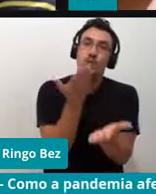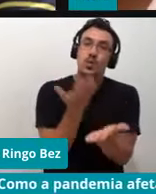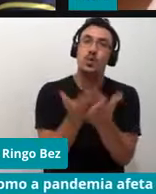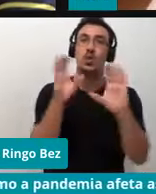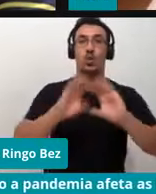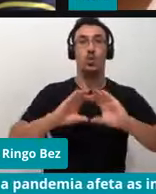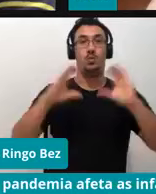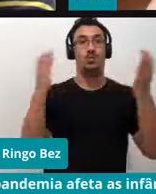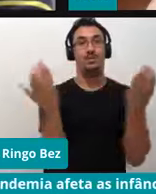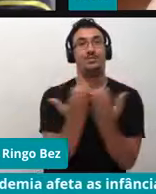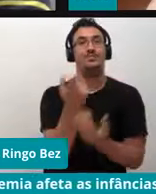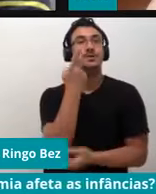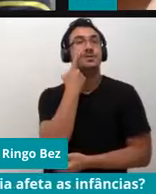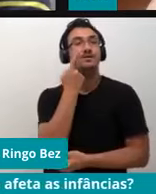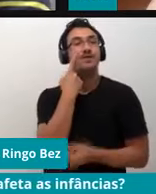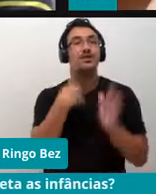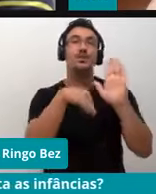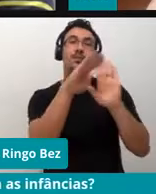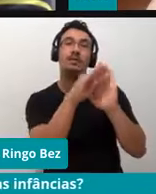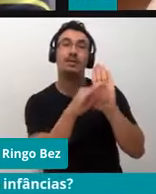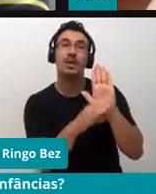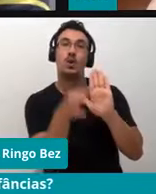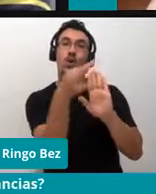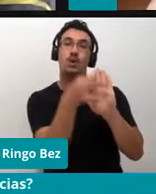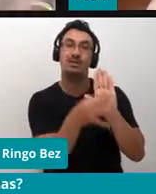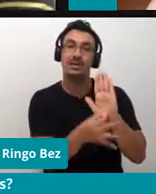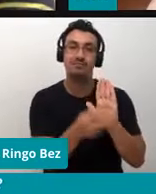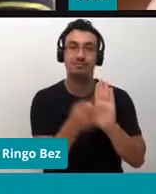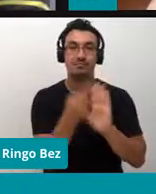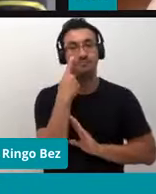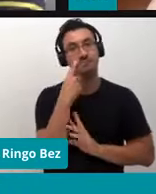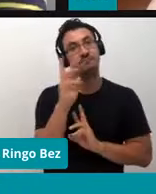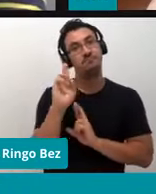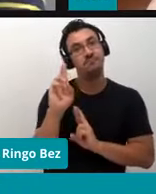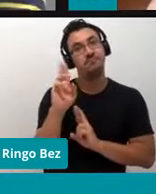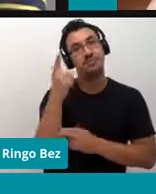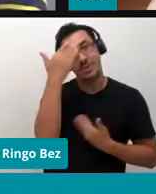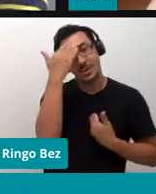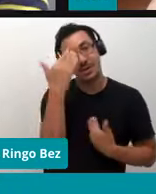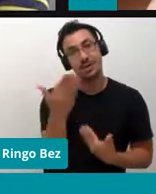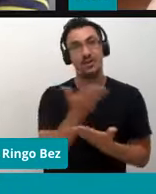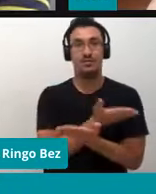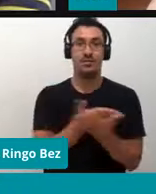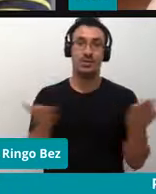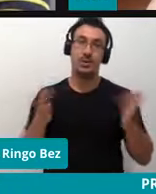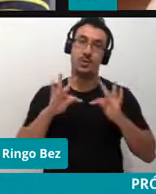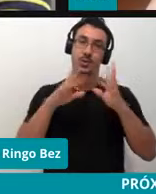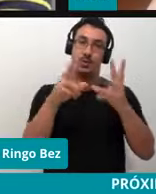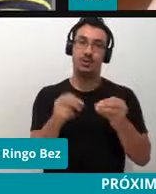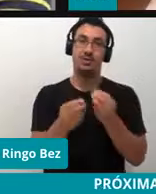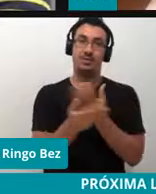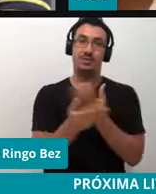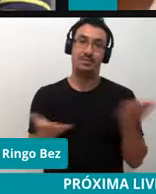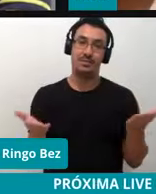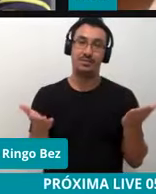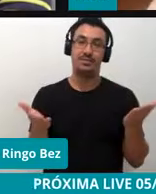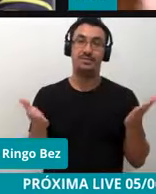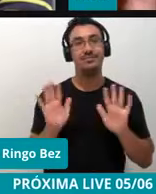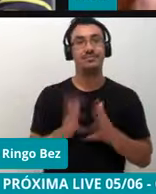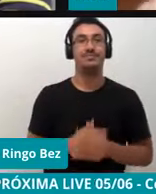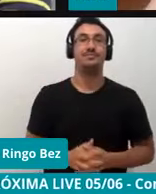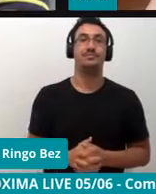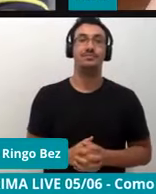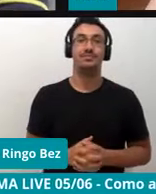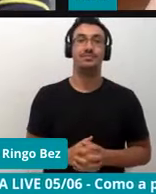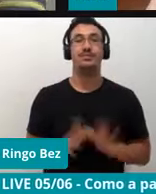comunidade aqui nos comentários e a gente agradece muito a presença de todos vocês. É isso. Até